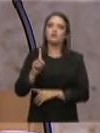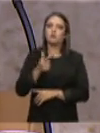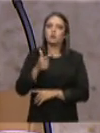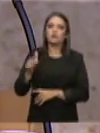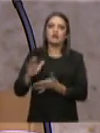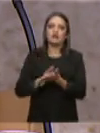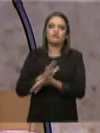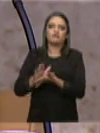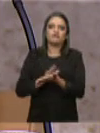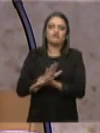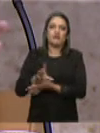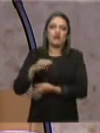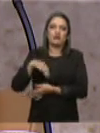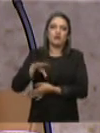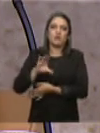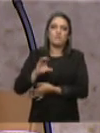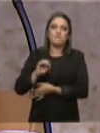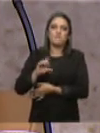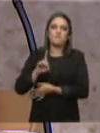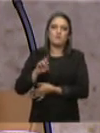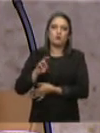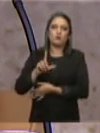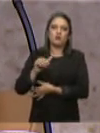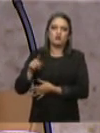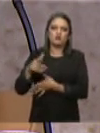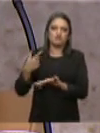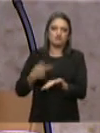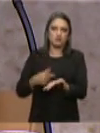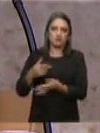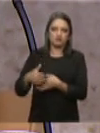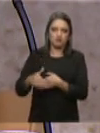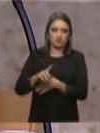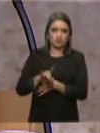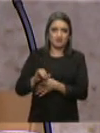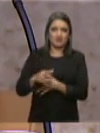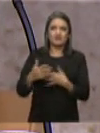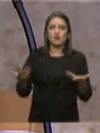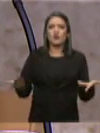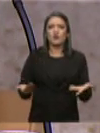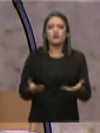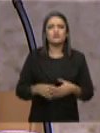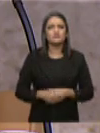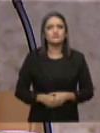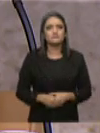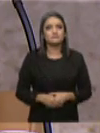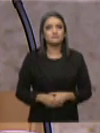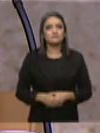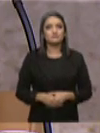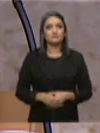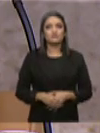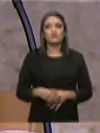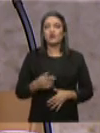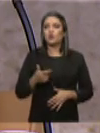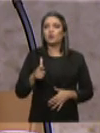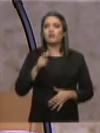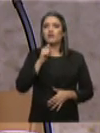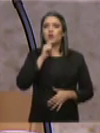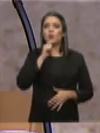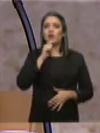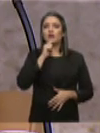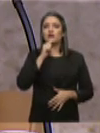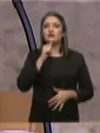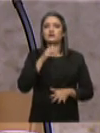qualquer modulação e nós passaríamos agora... Eu não tenho todas as manifestações quanto